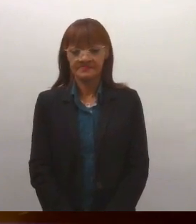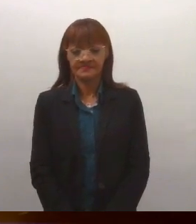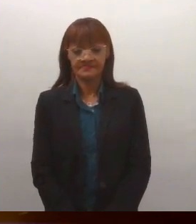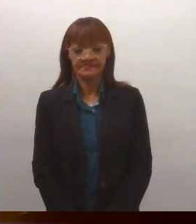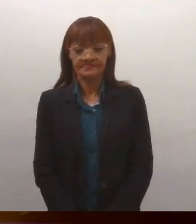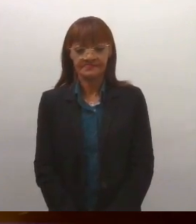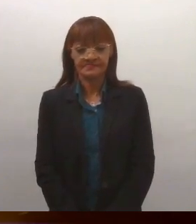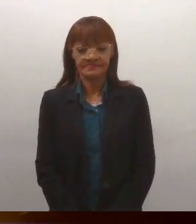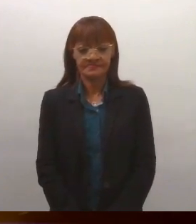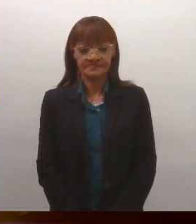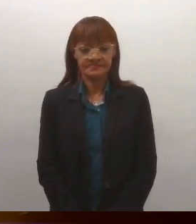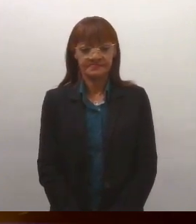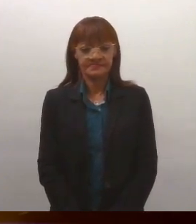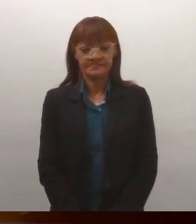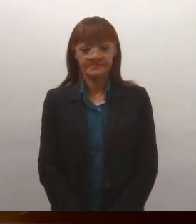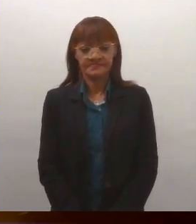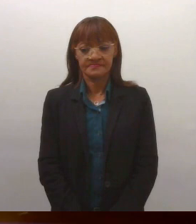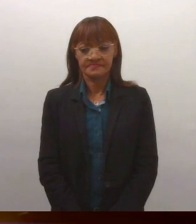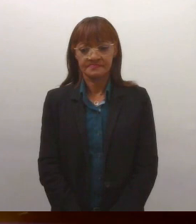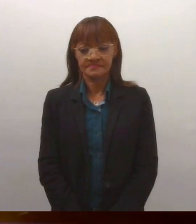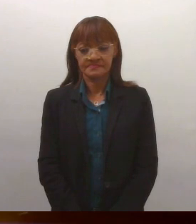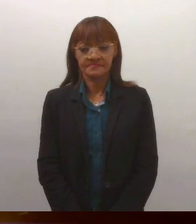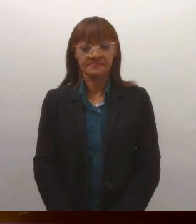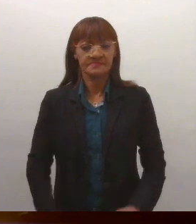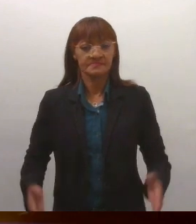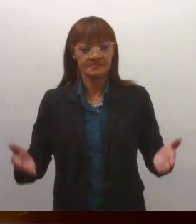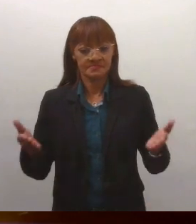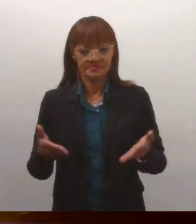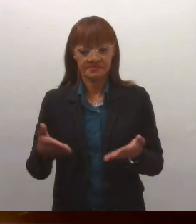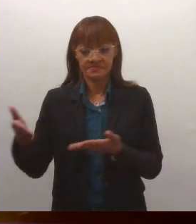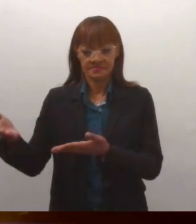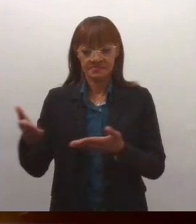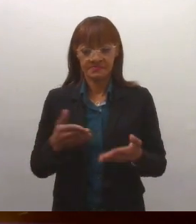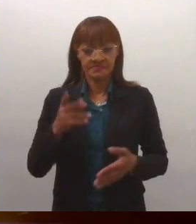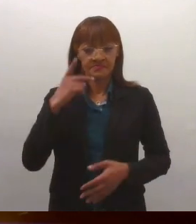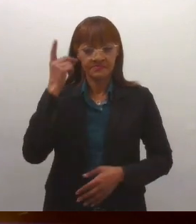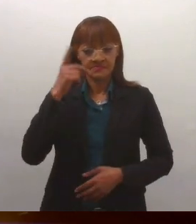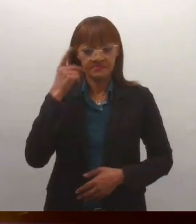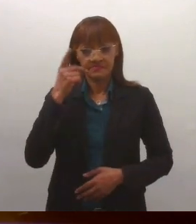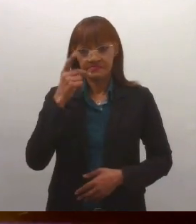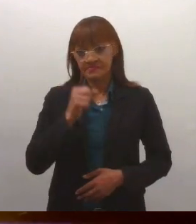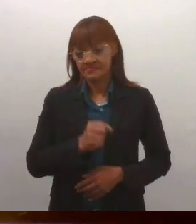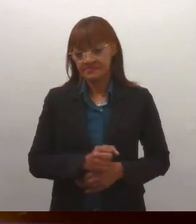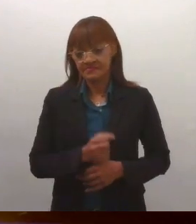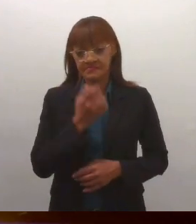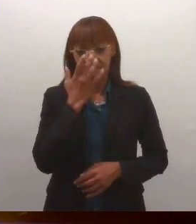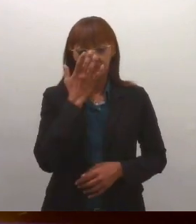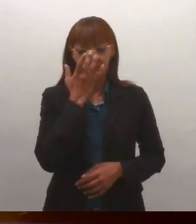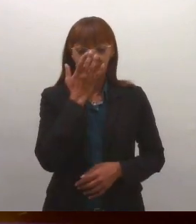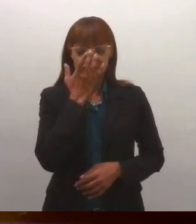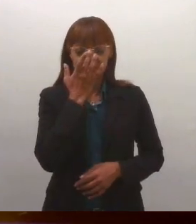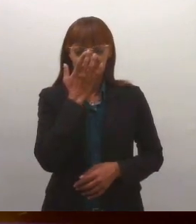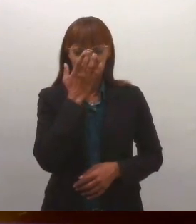Neste momento, convidamos o deputado Adailton para saudar o homenageado em nome da Assembleia Legislativa.